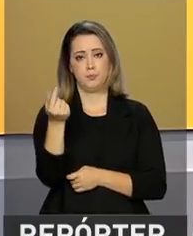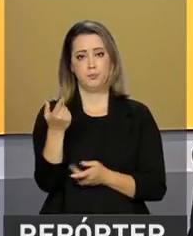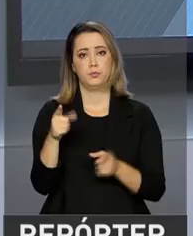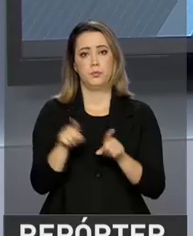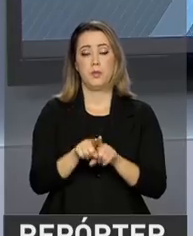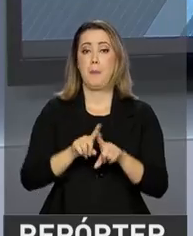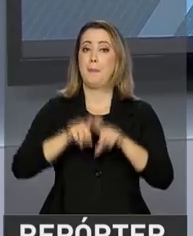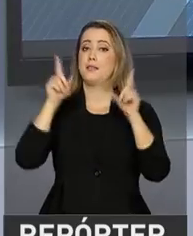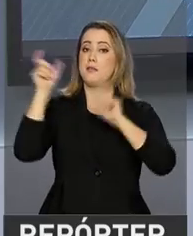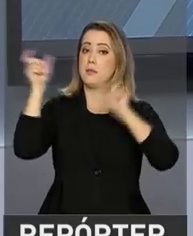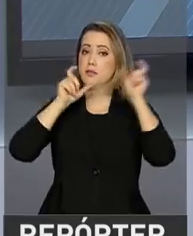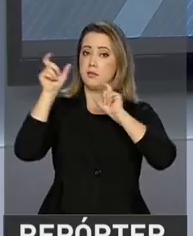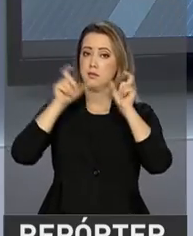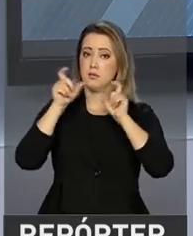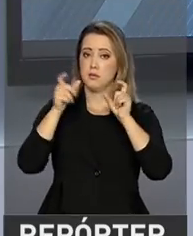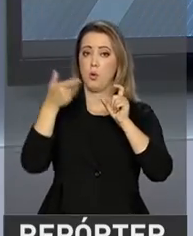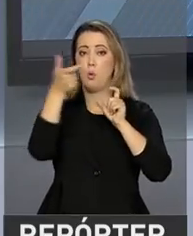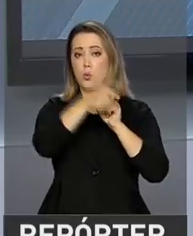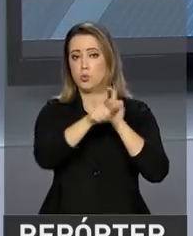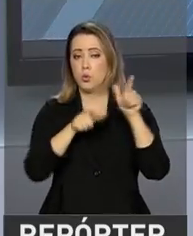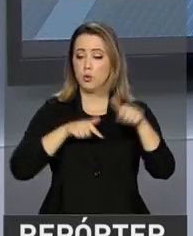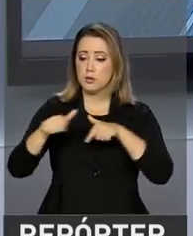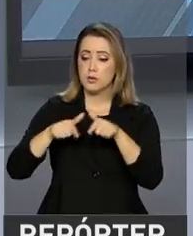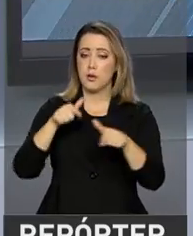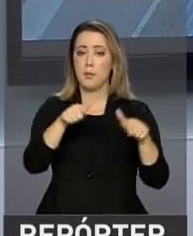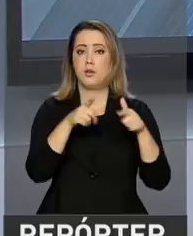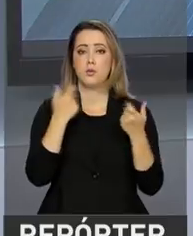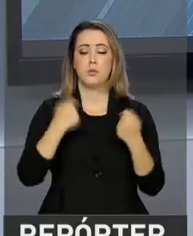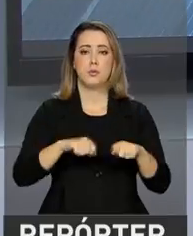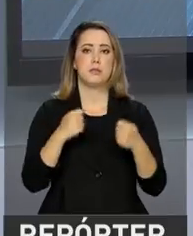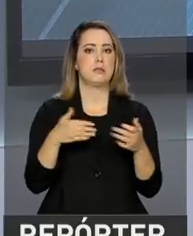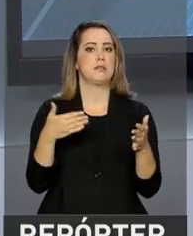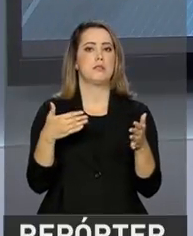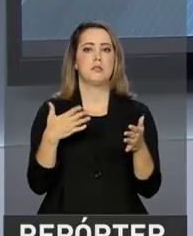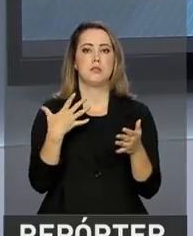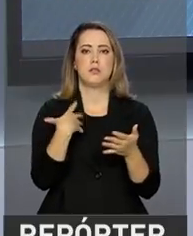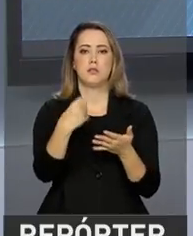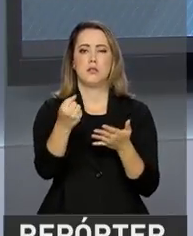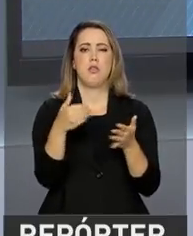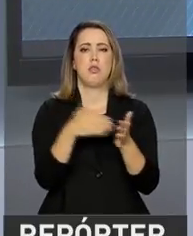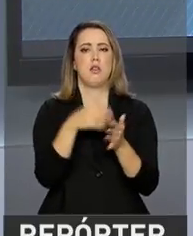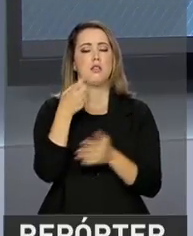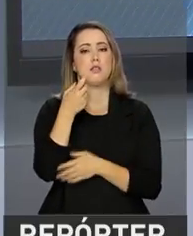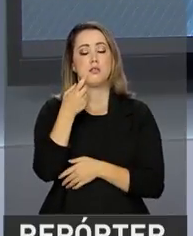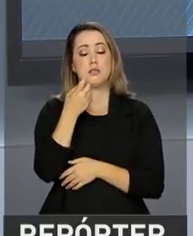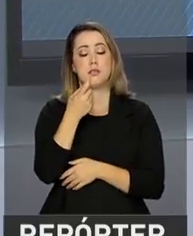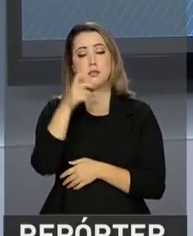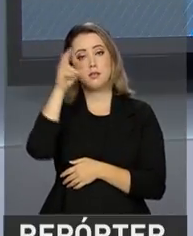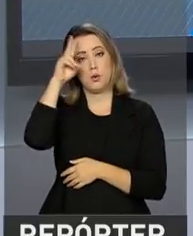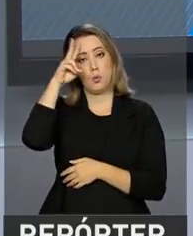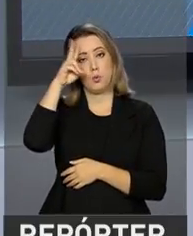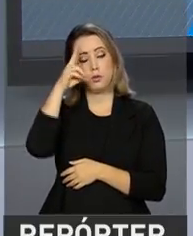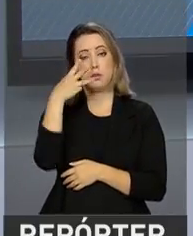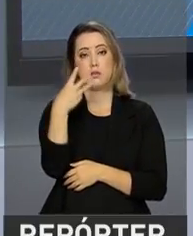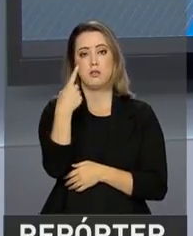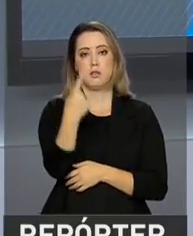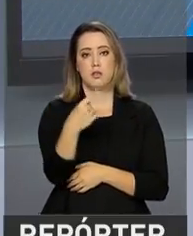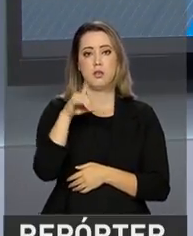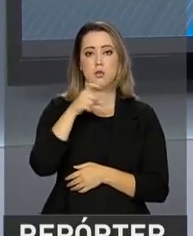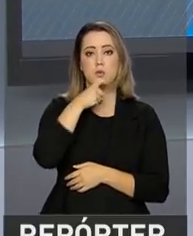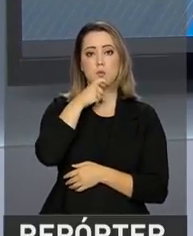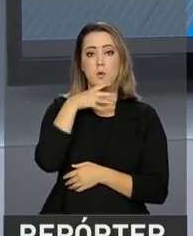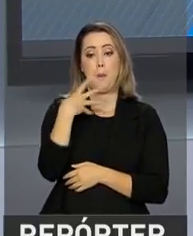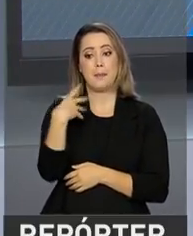dinheiro mas atenção os demais trabalhadores têm até a próxima segunda-feira dia 31 de julho